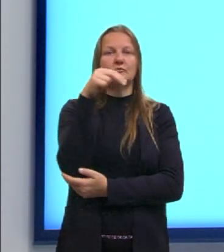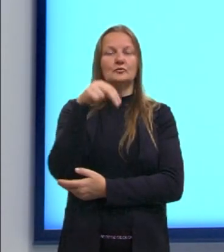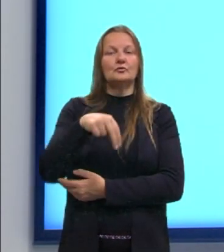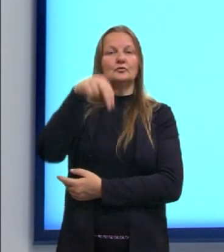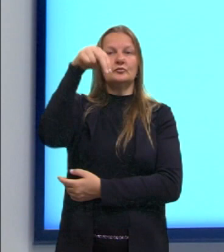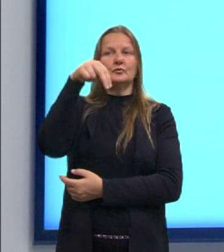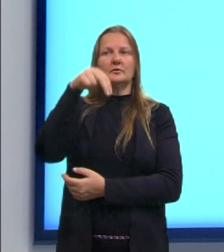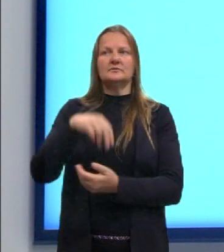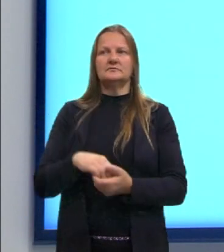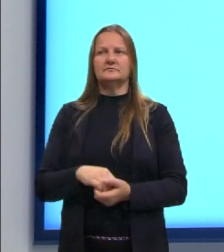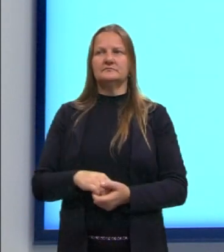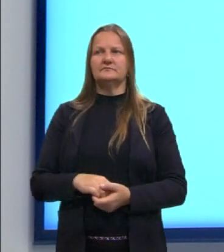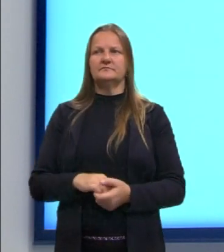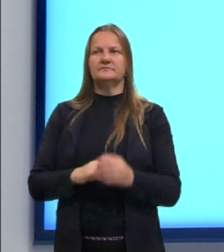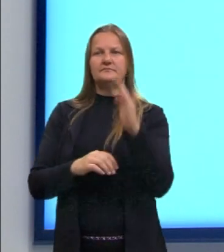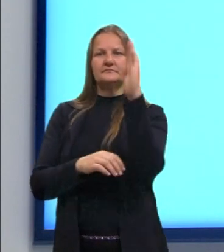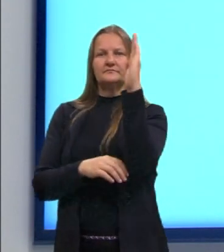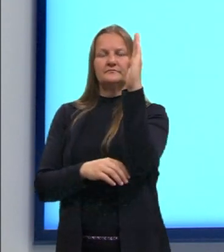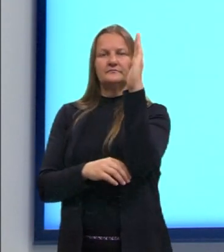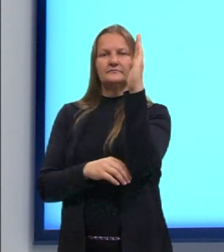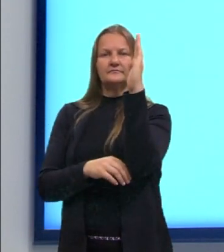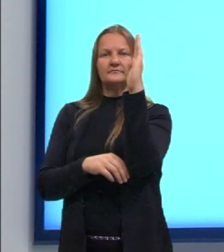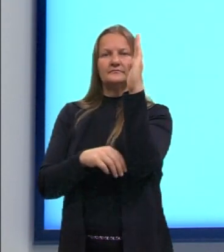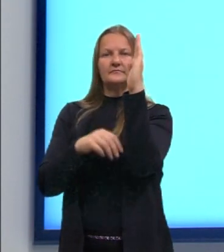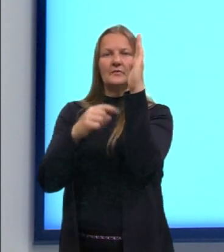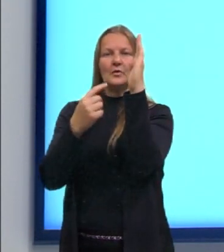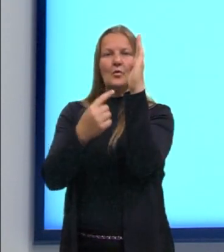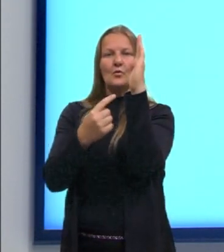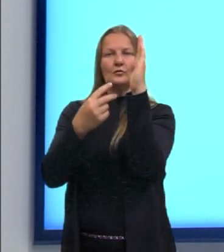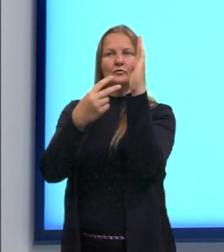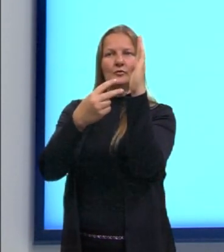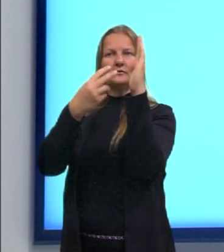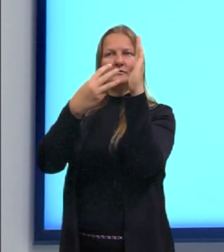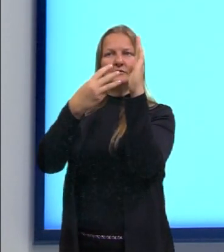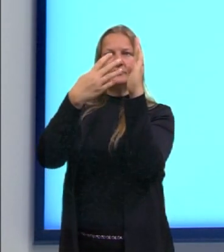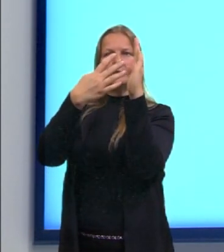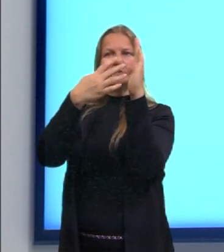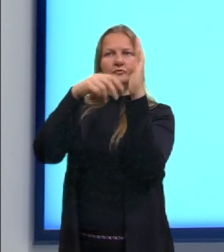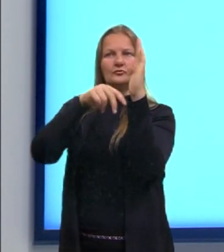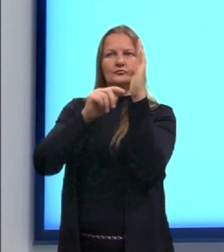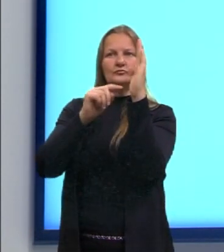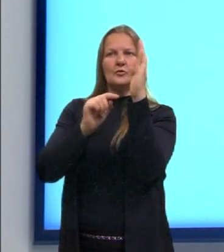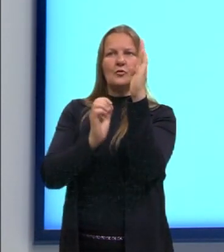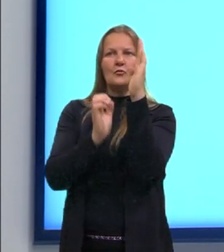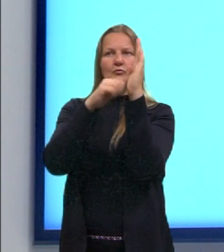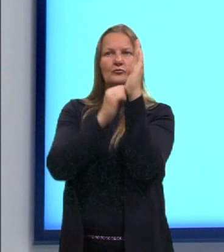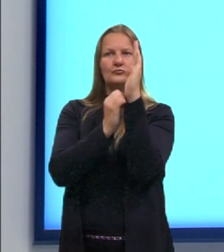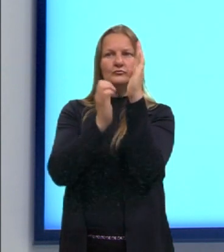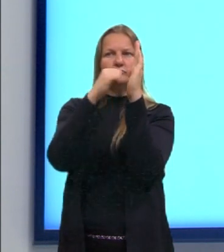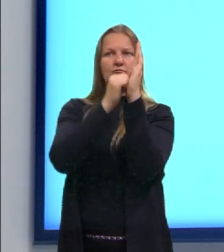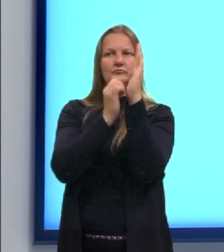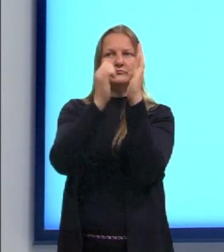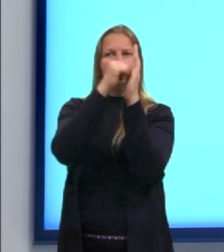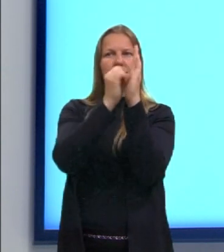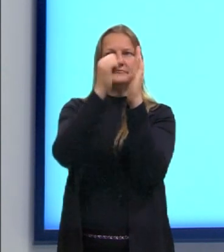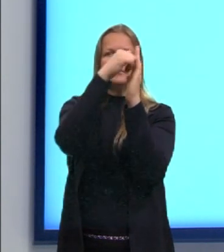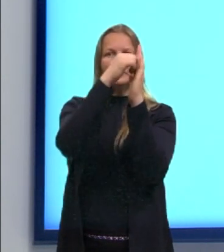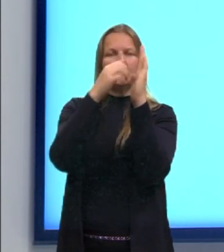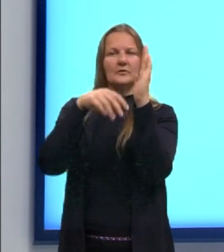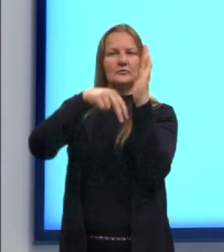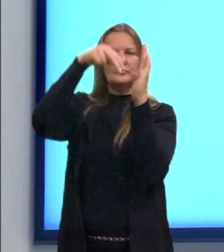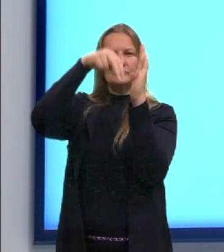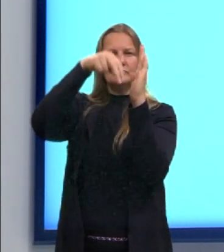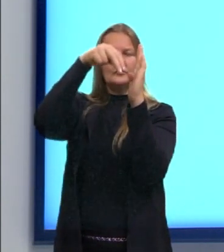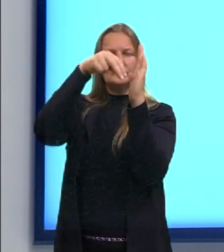nós vamos andar, né, o robô ele iria pular 4 unidades, 4 quadradinhos ali do plano, em direção a